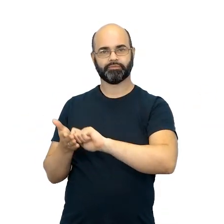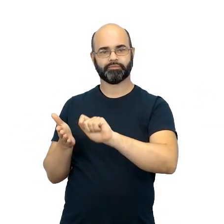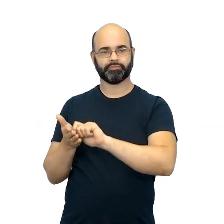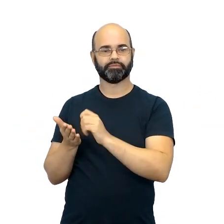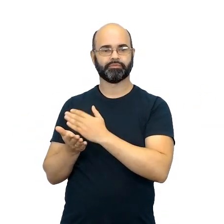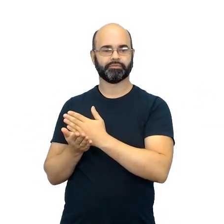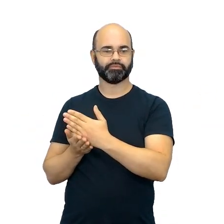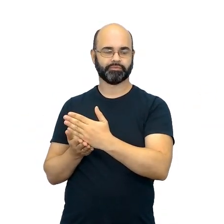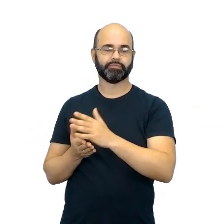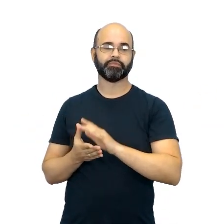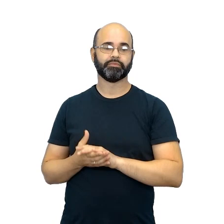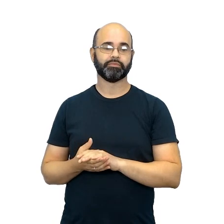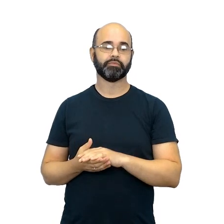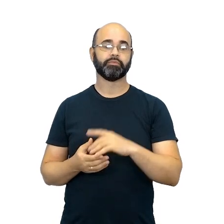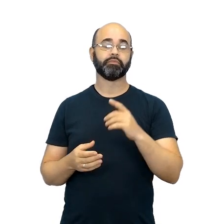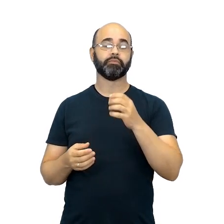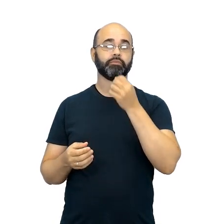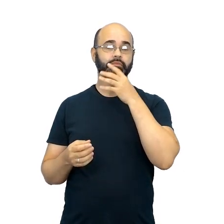ali, do conteúdo,